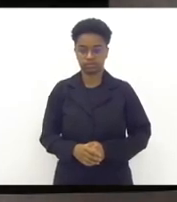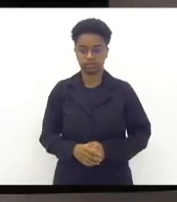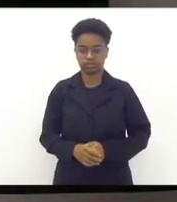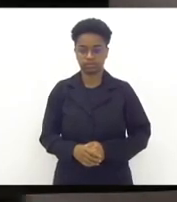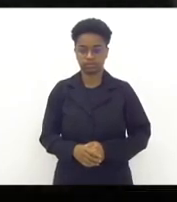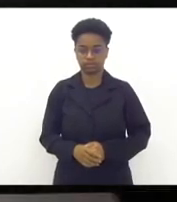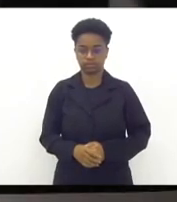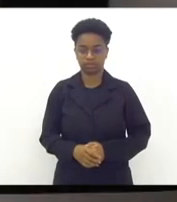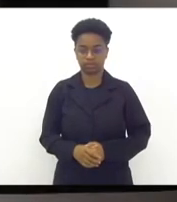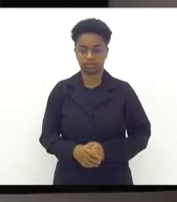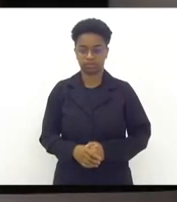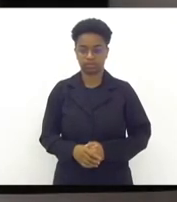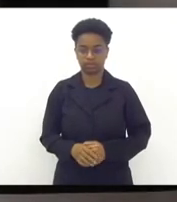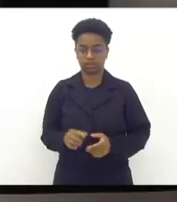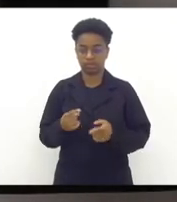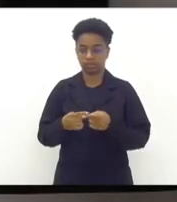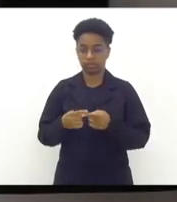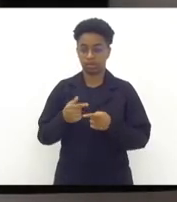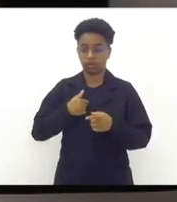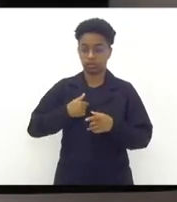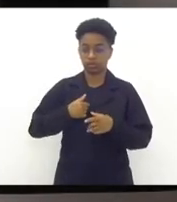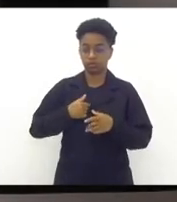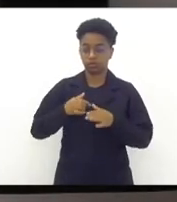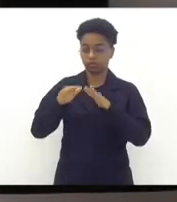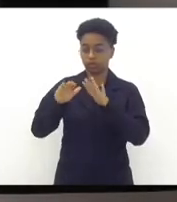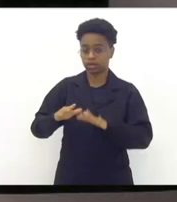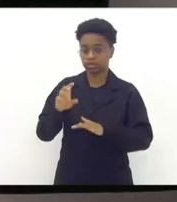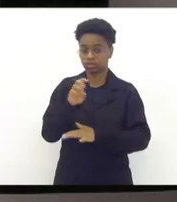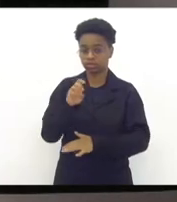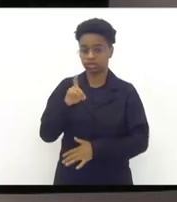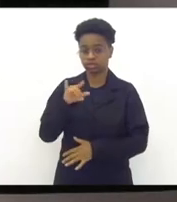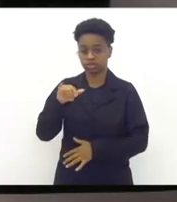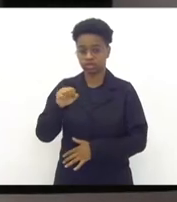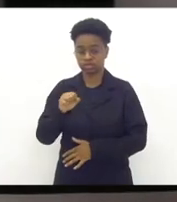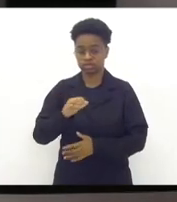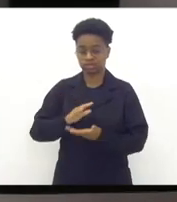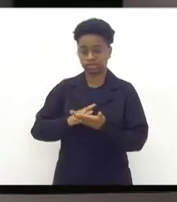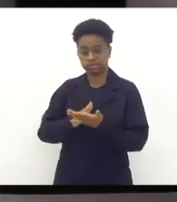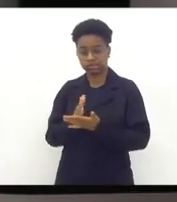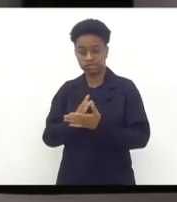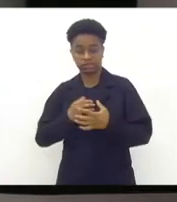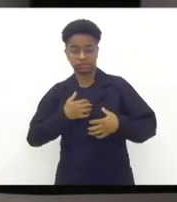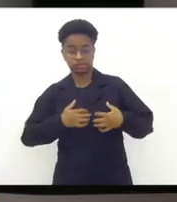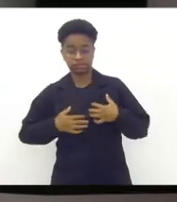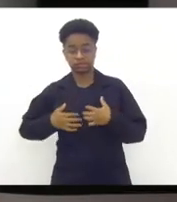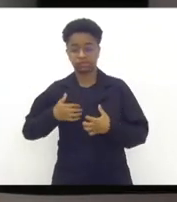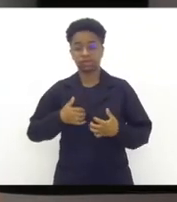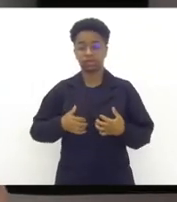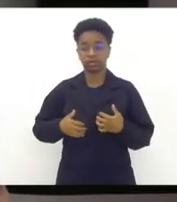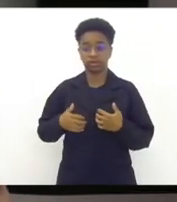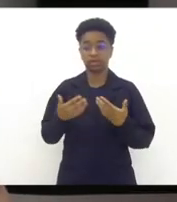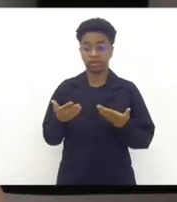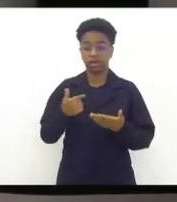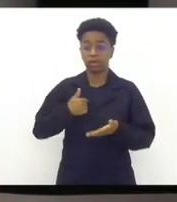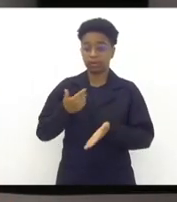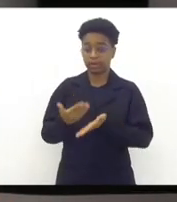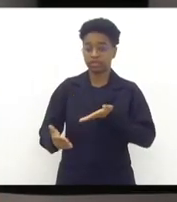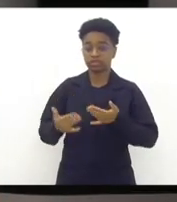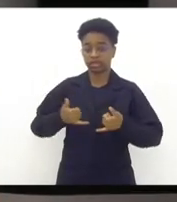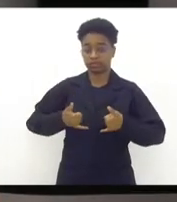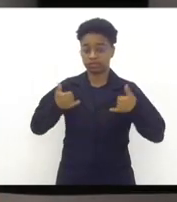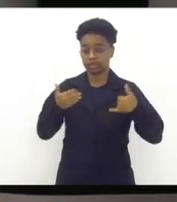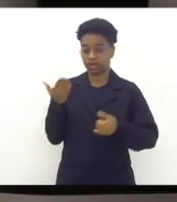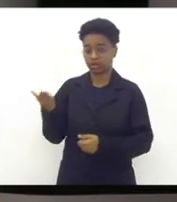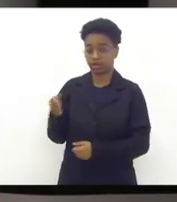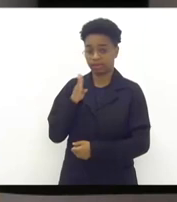Foram 55 dias de angústia, dor. Nesses 55 dias, eu perdi o aniversário da Bia, que é minha companheira,